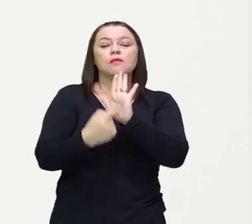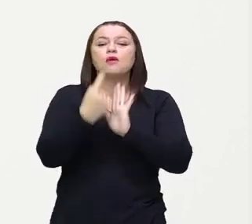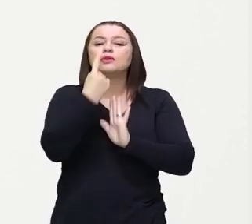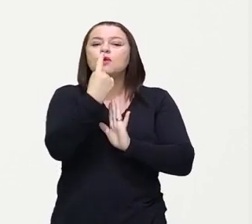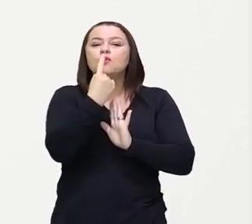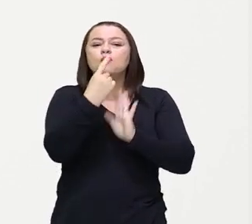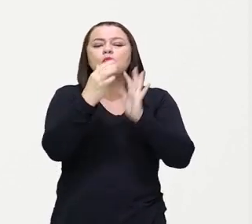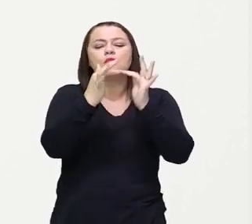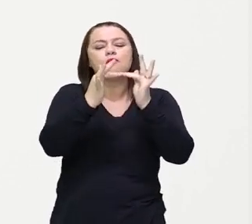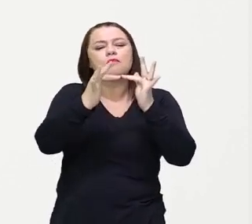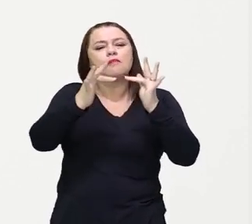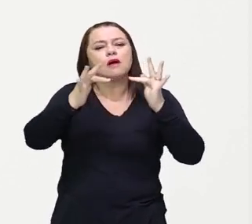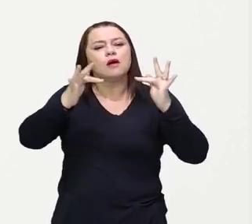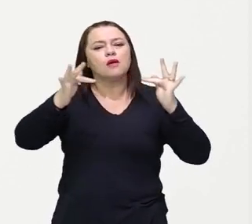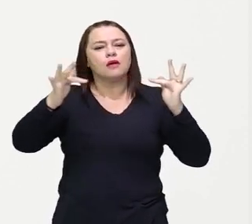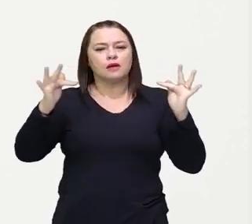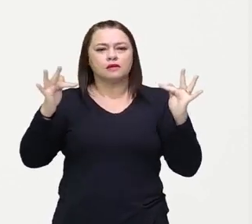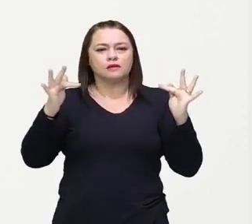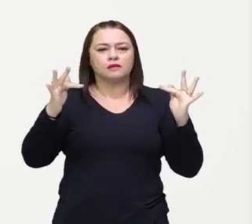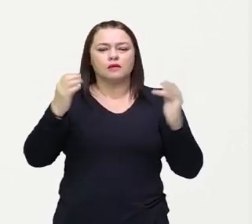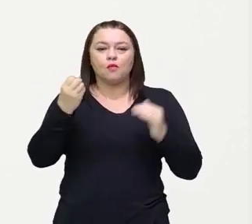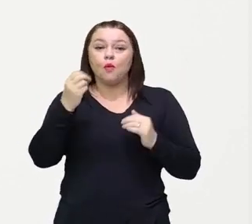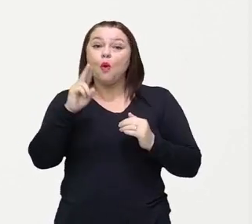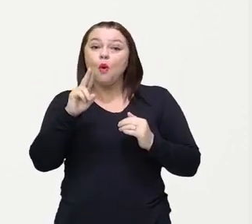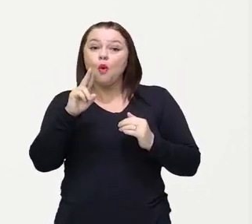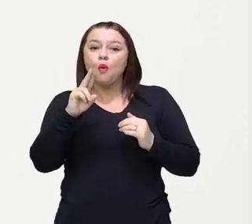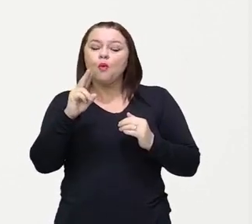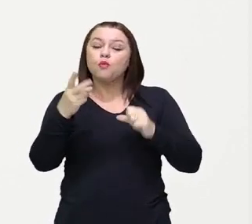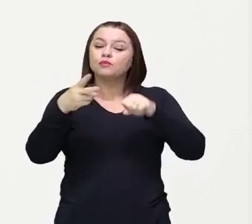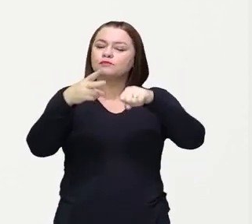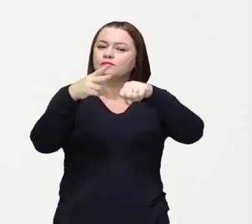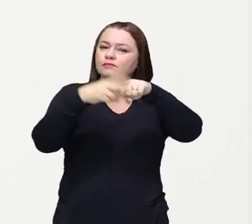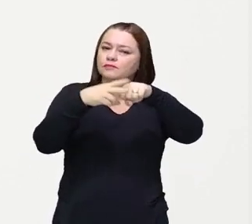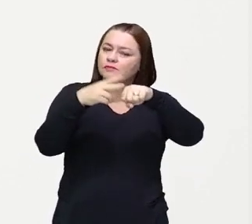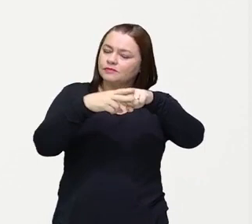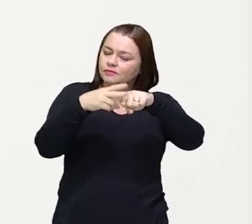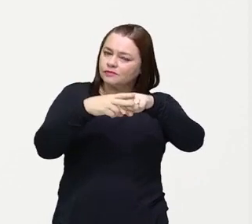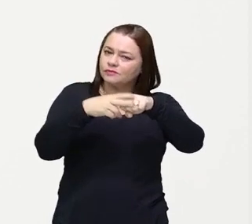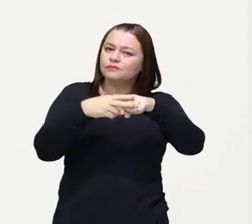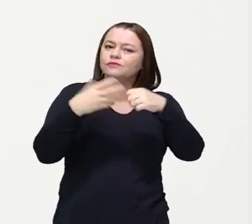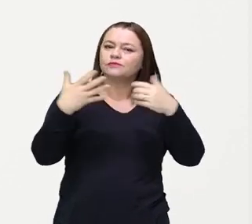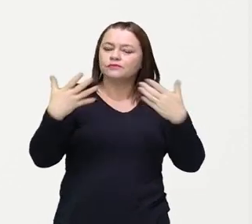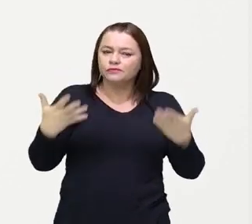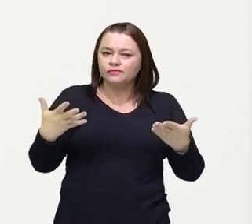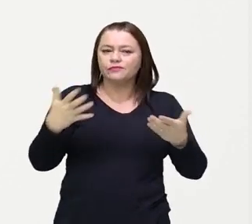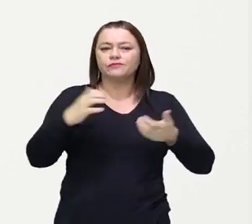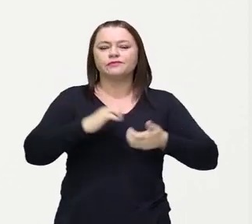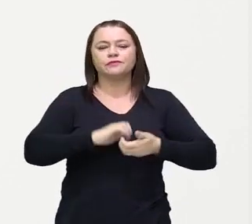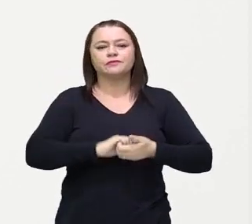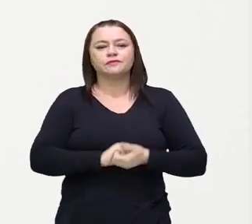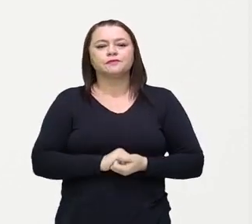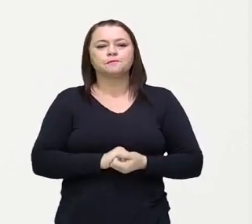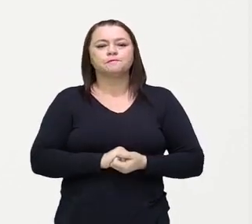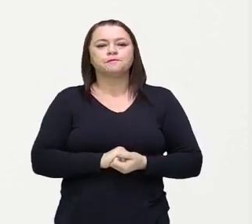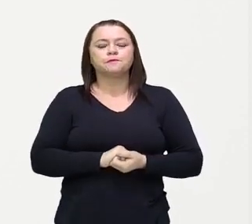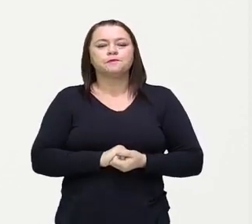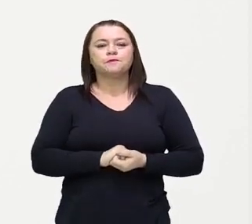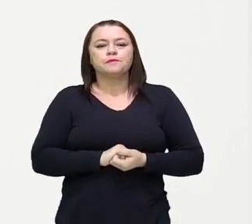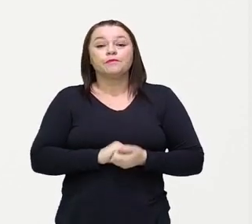única oração, ou seja, ele apresenta um verbo ou uma locução